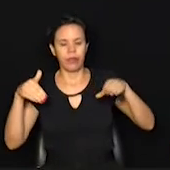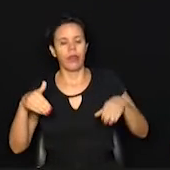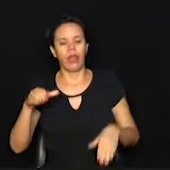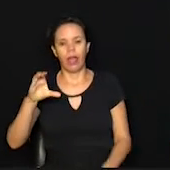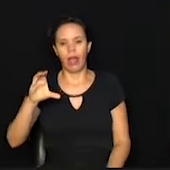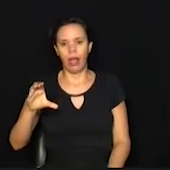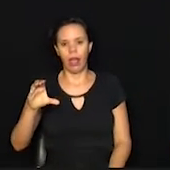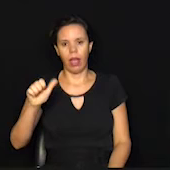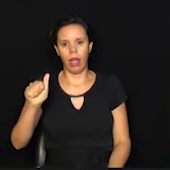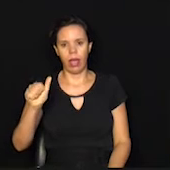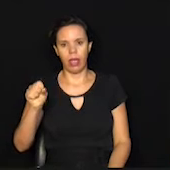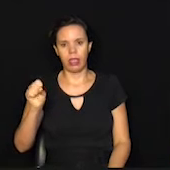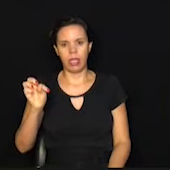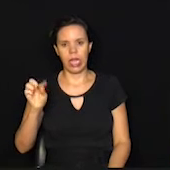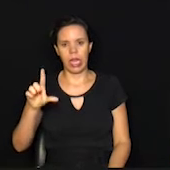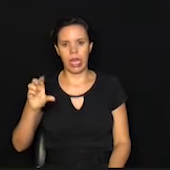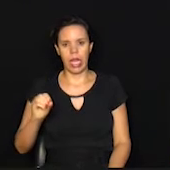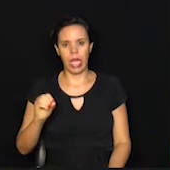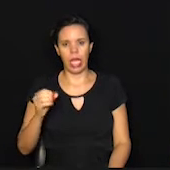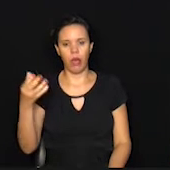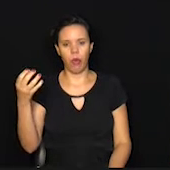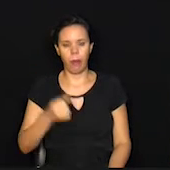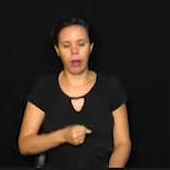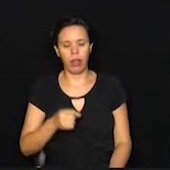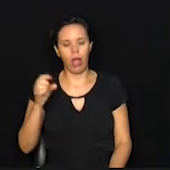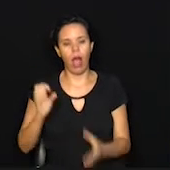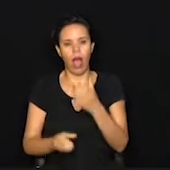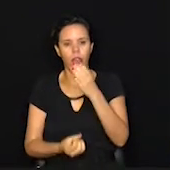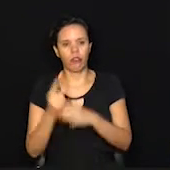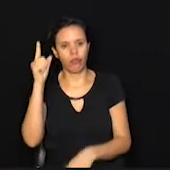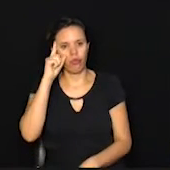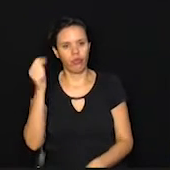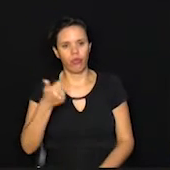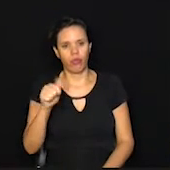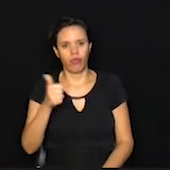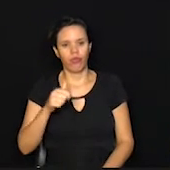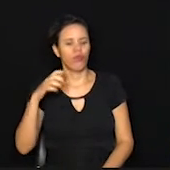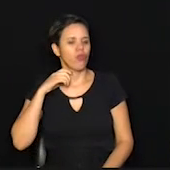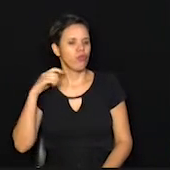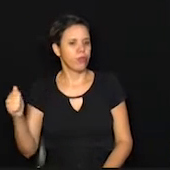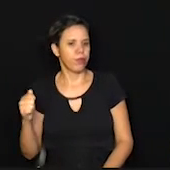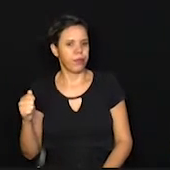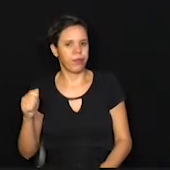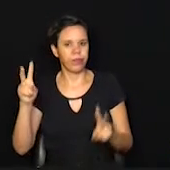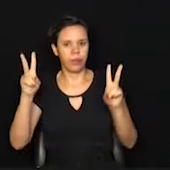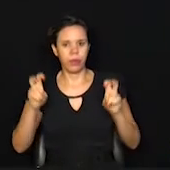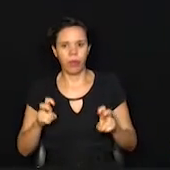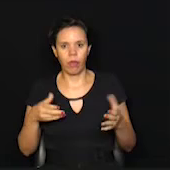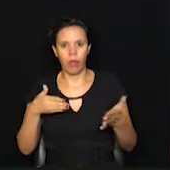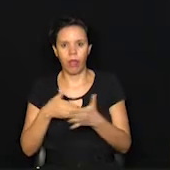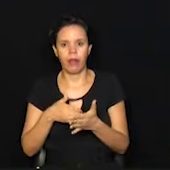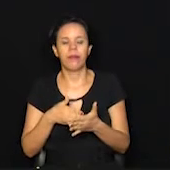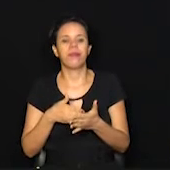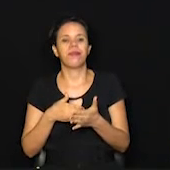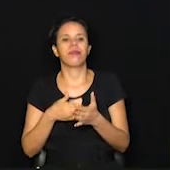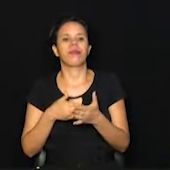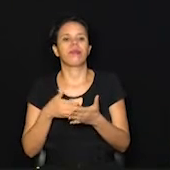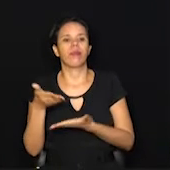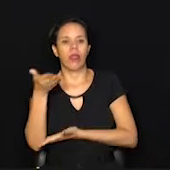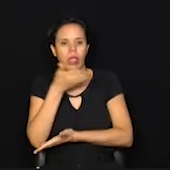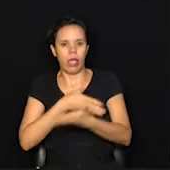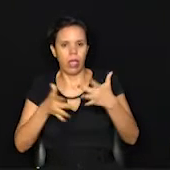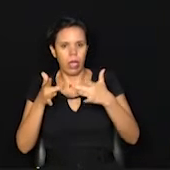onze de Abril né E aí as medidas iniciais são muito típicas né rompimento de relações com